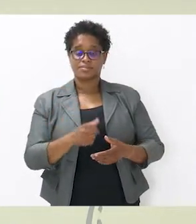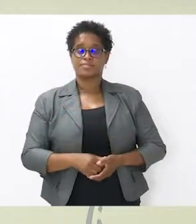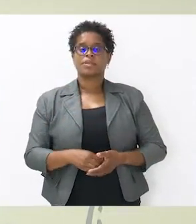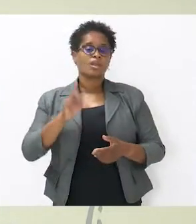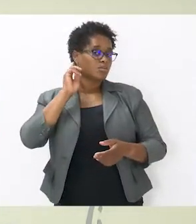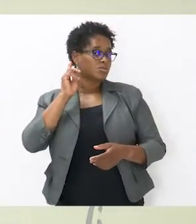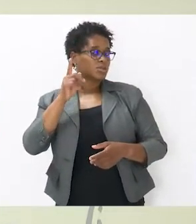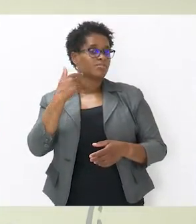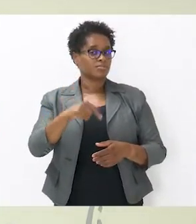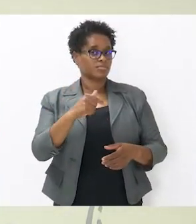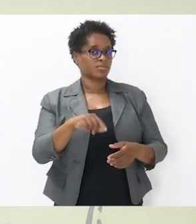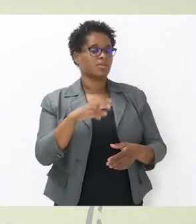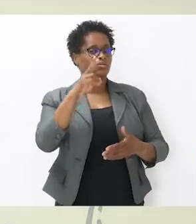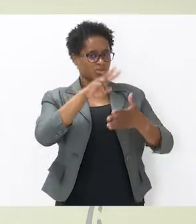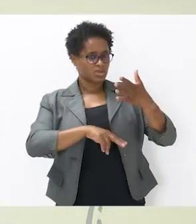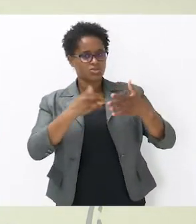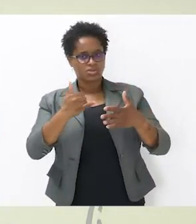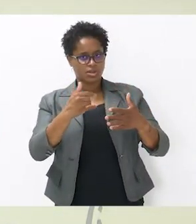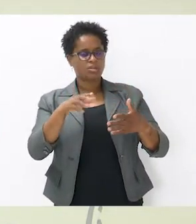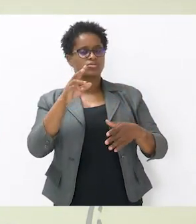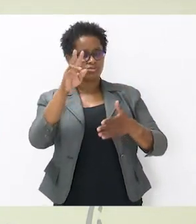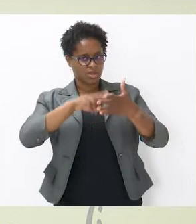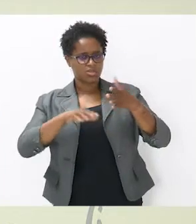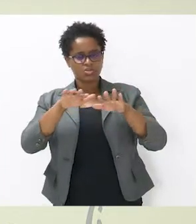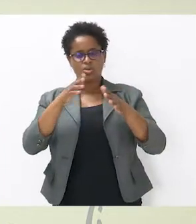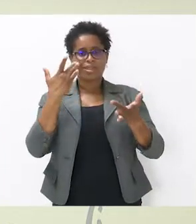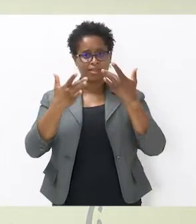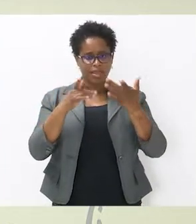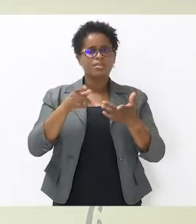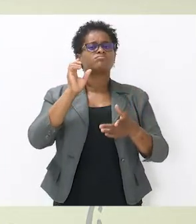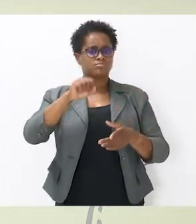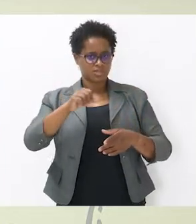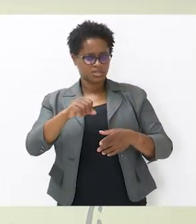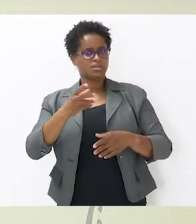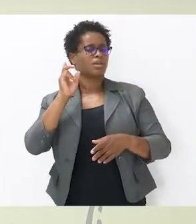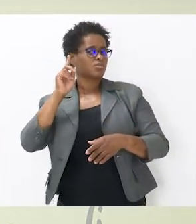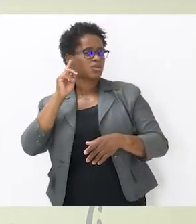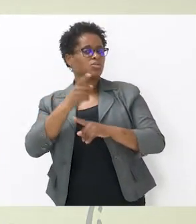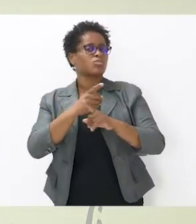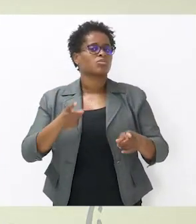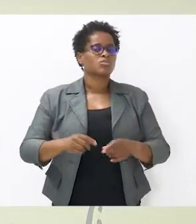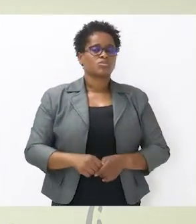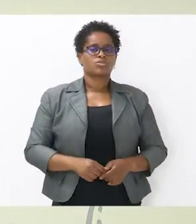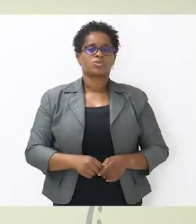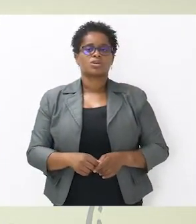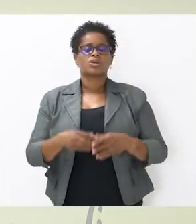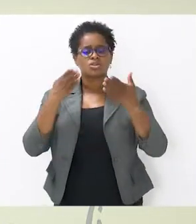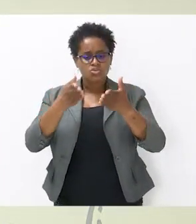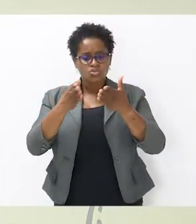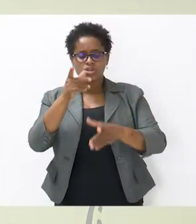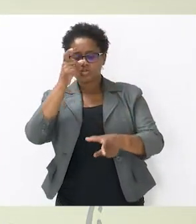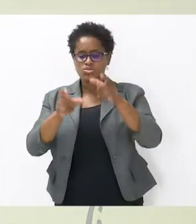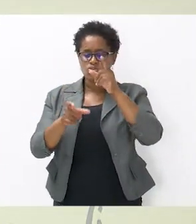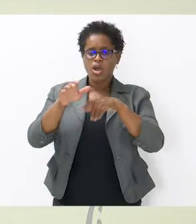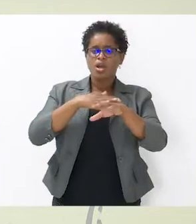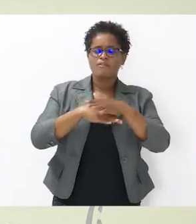é importante ter o texto secundário num texto dramático? Sim, é importante. Por quê? Porque auxilia as pessoas a